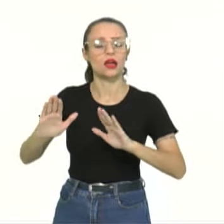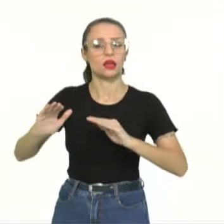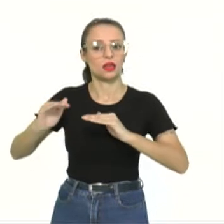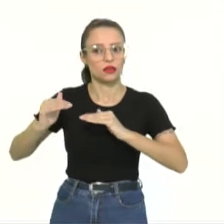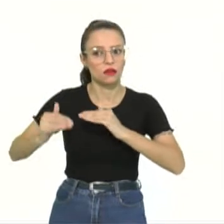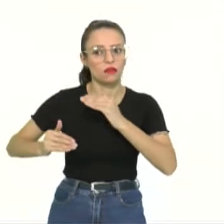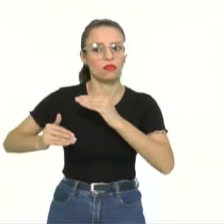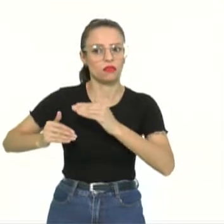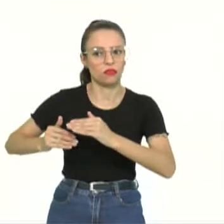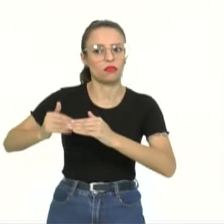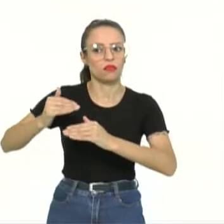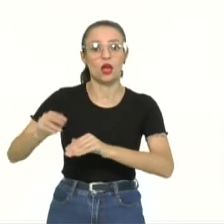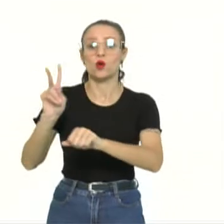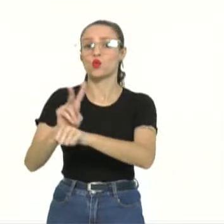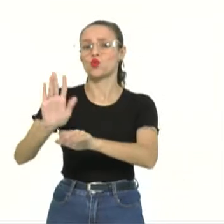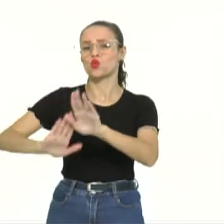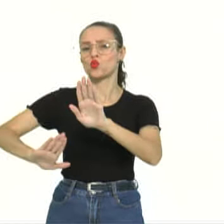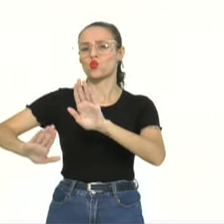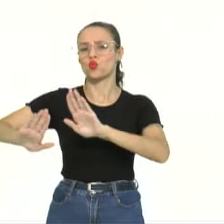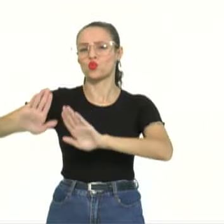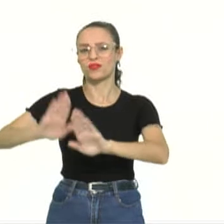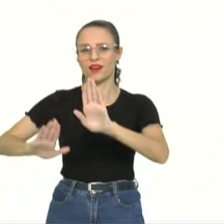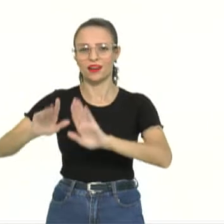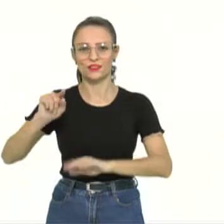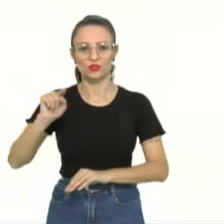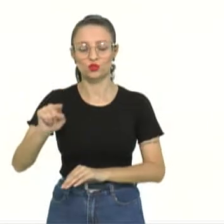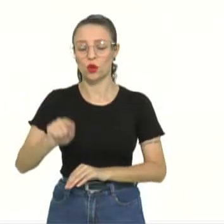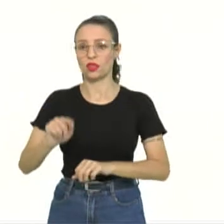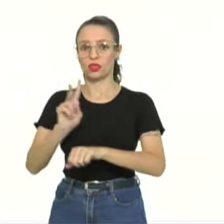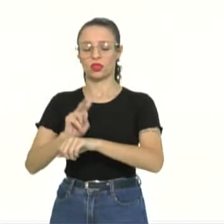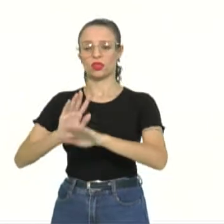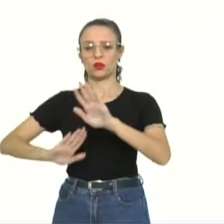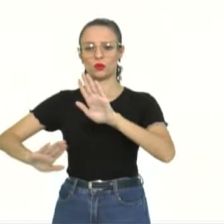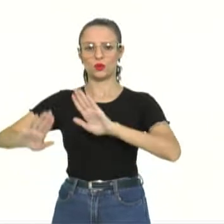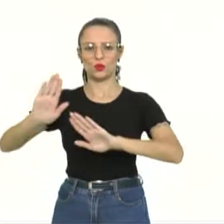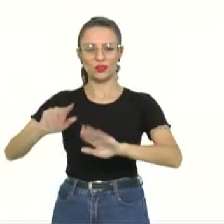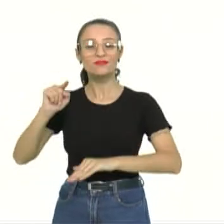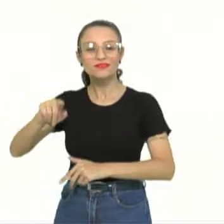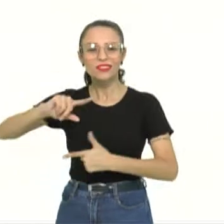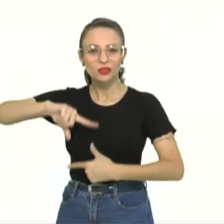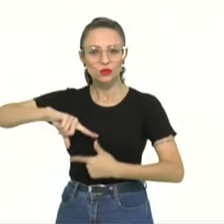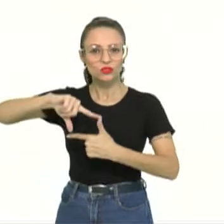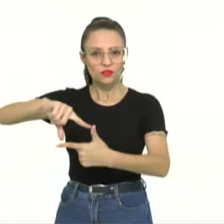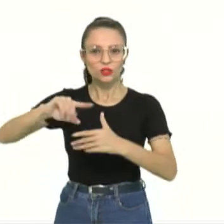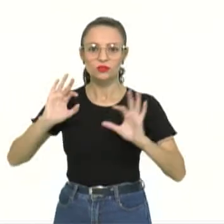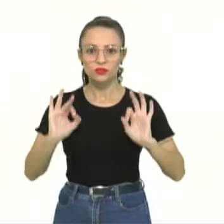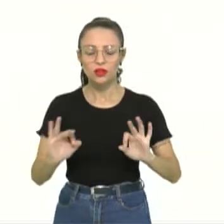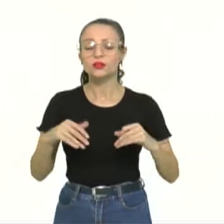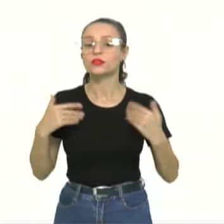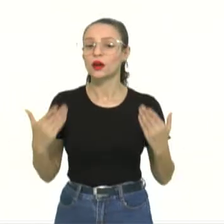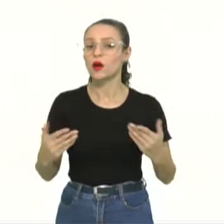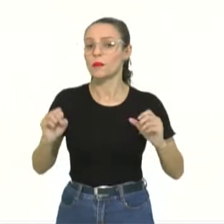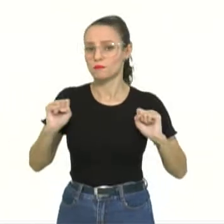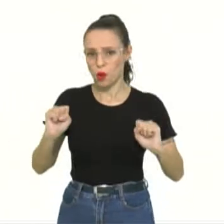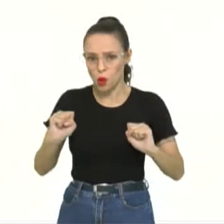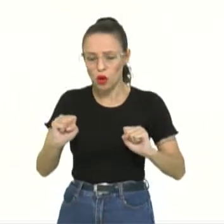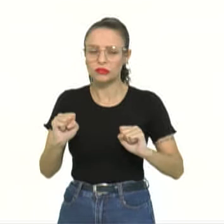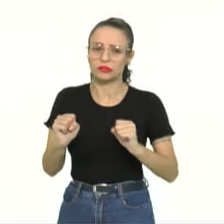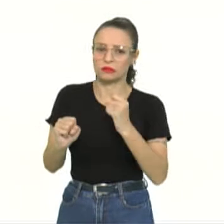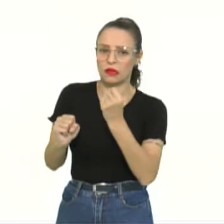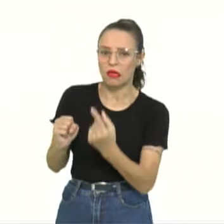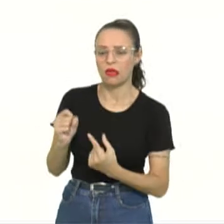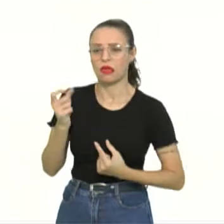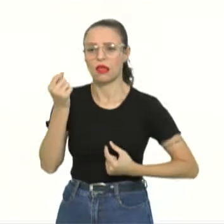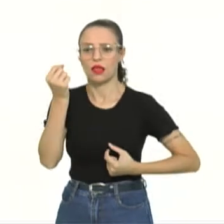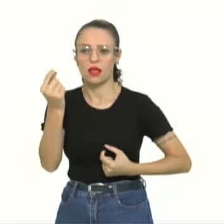graduais e cautelosos aquele princípio da Prudência O elevador está Então pode até ser que